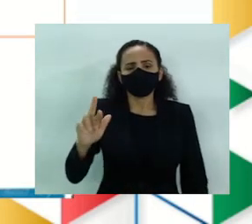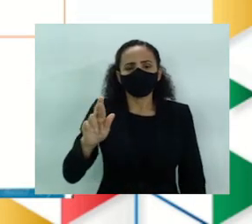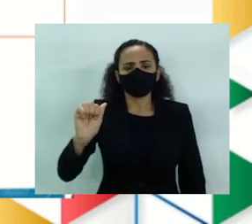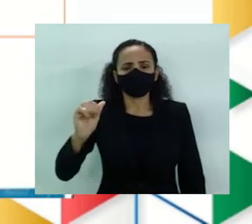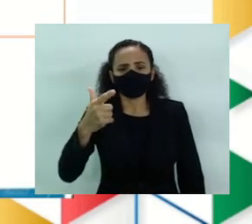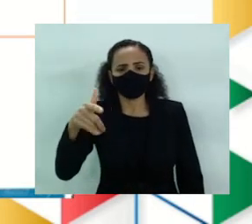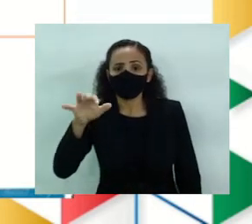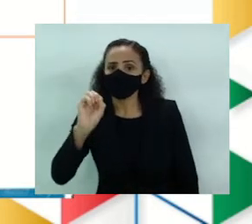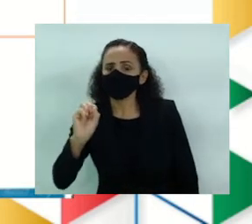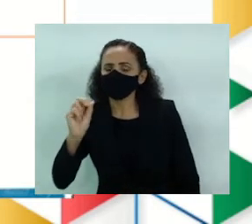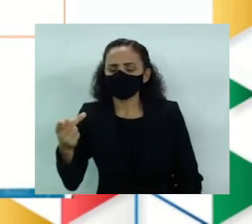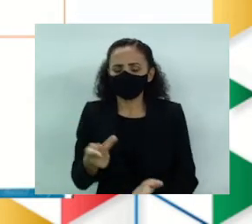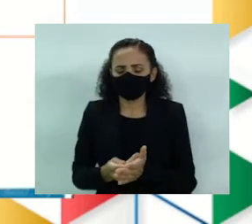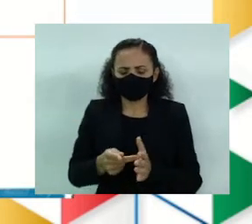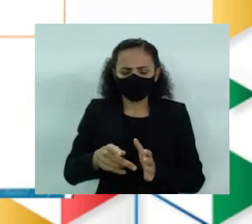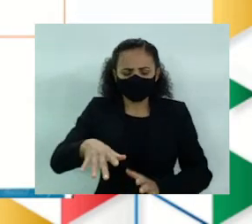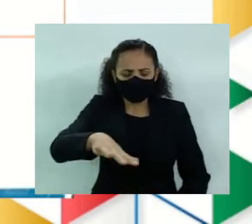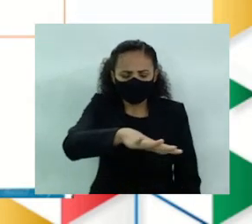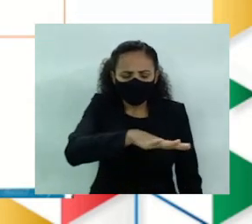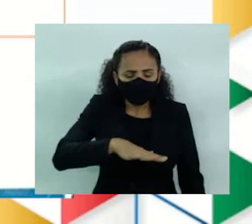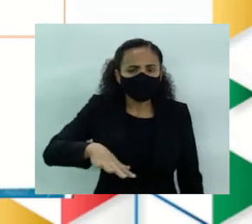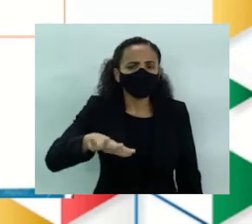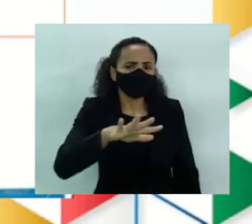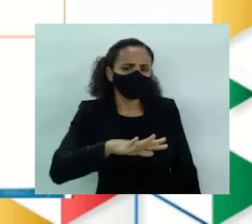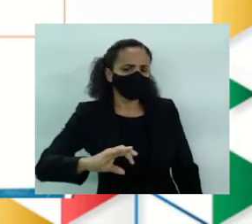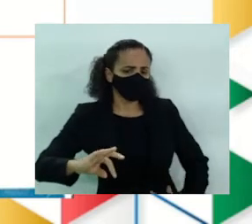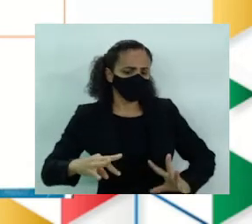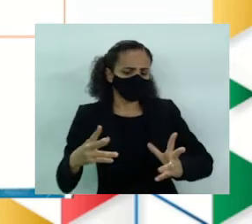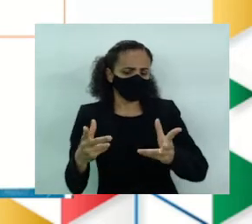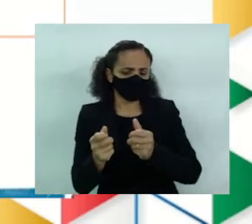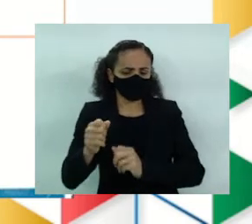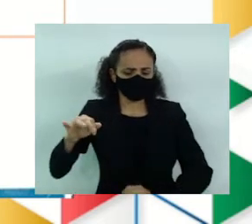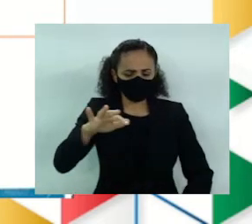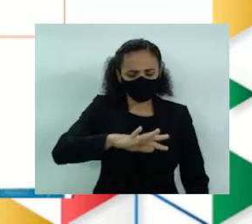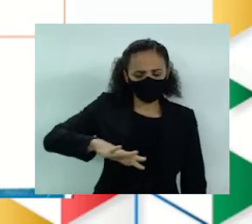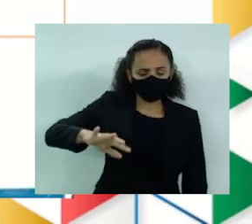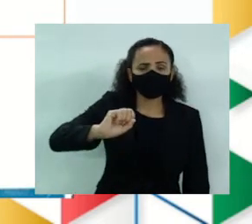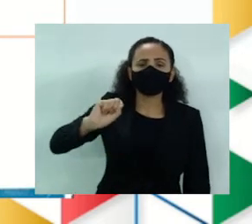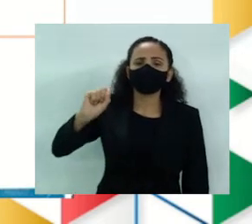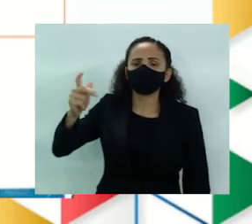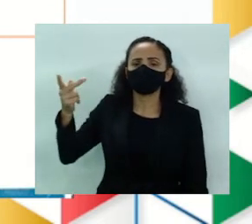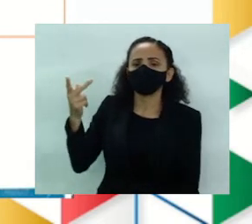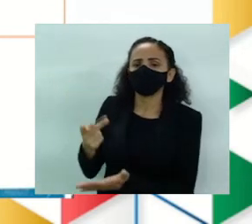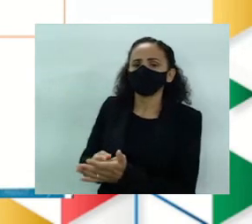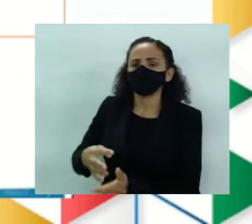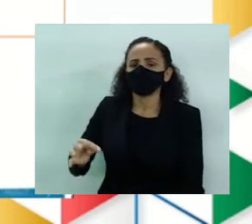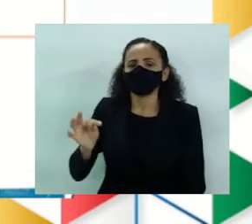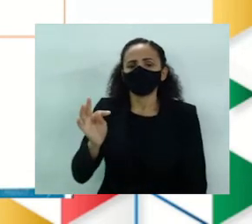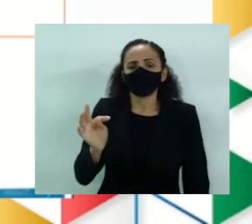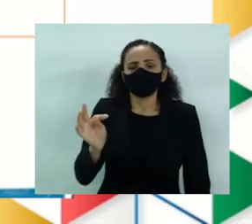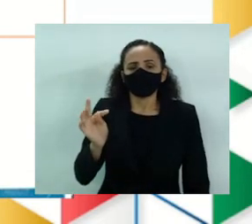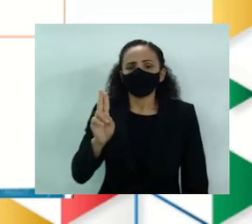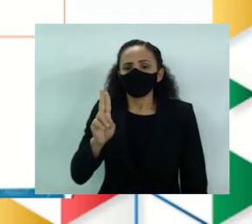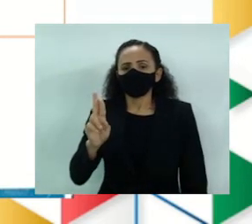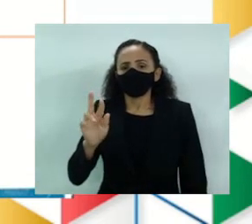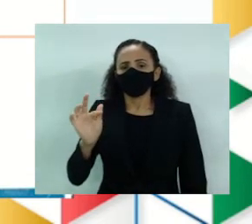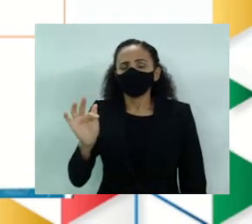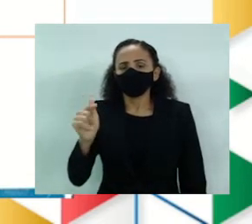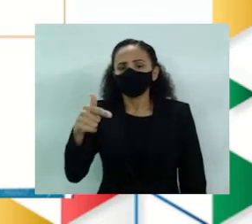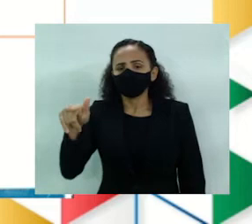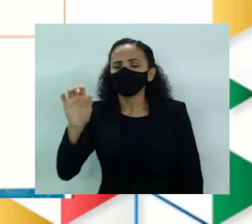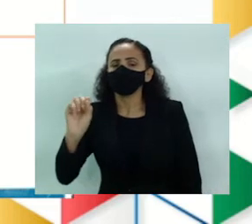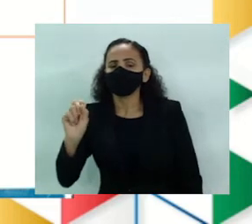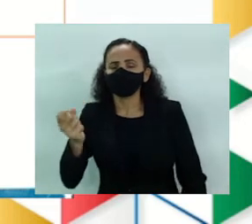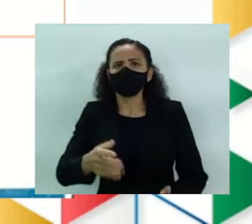Se o mesmo tipo de perturbação ocorre no noroeste do Oceano Pacífico, é conhecido como tufão. E um ciclone é